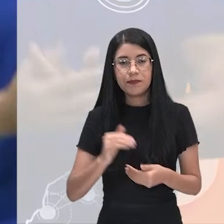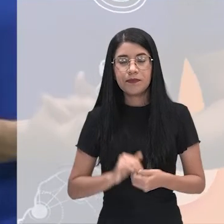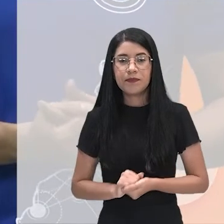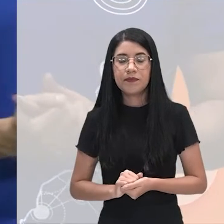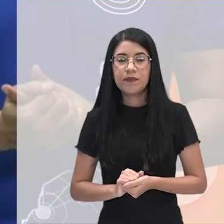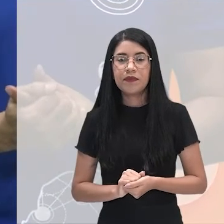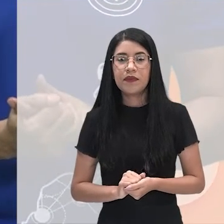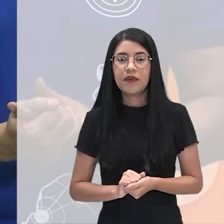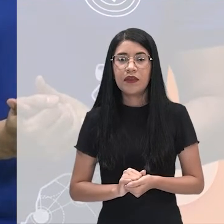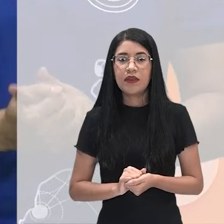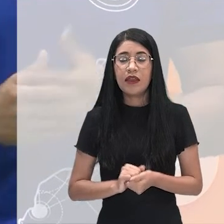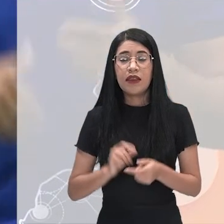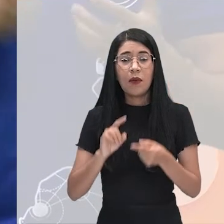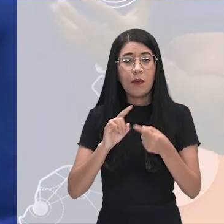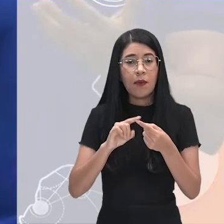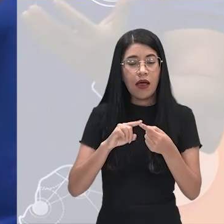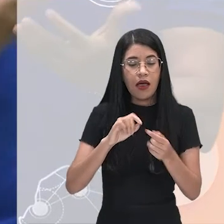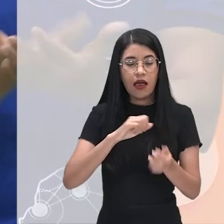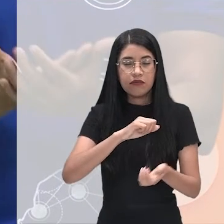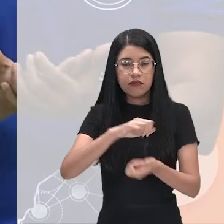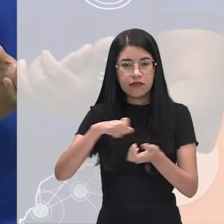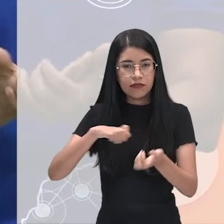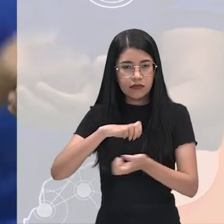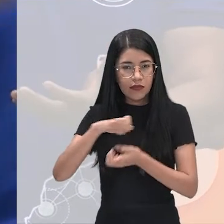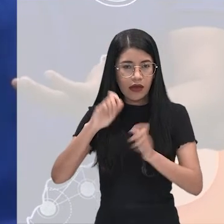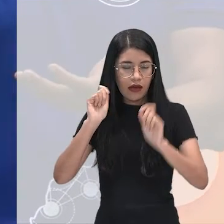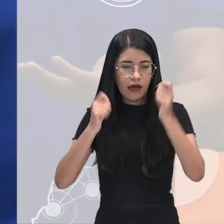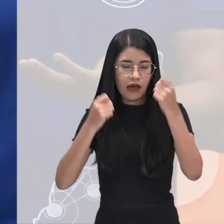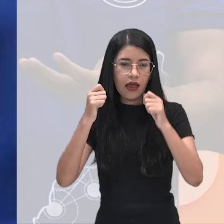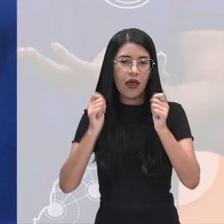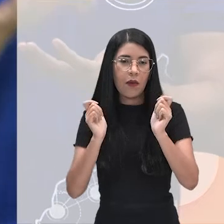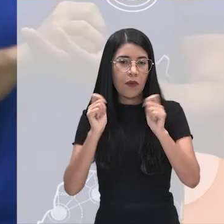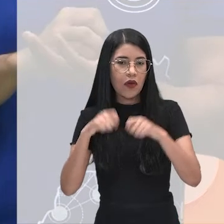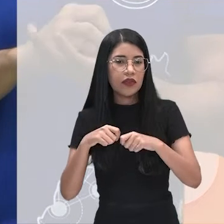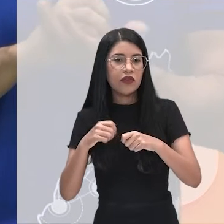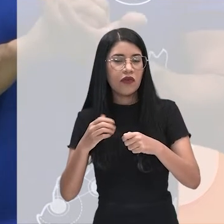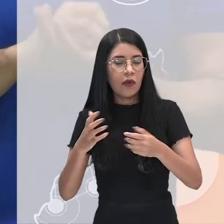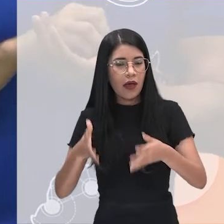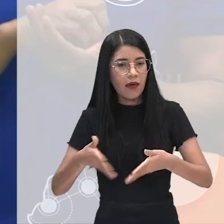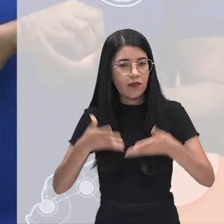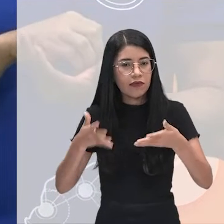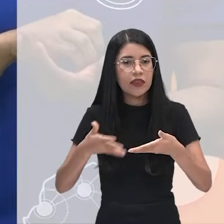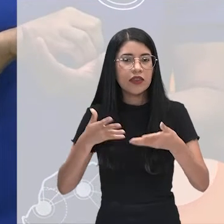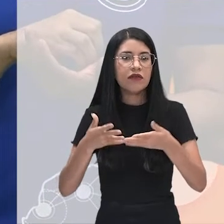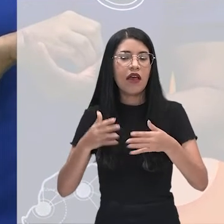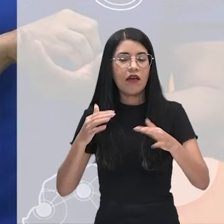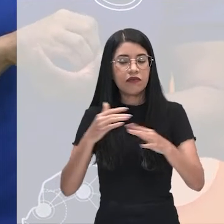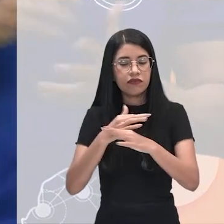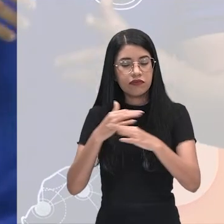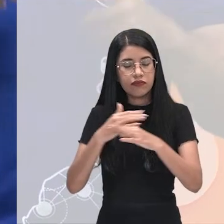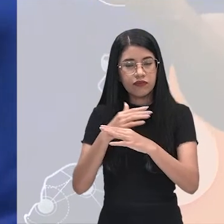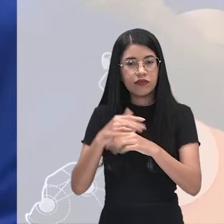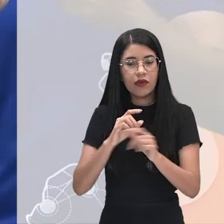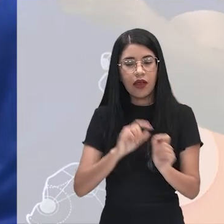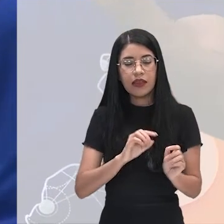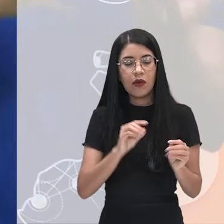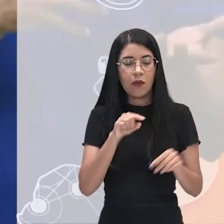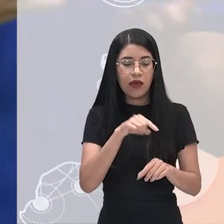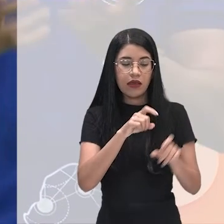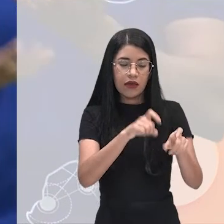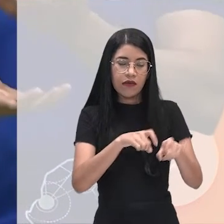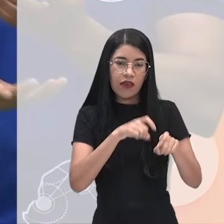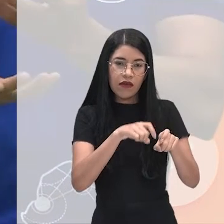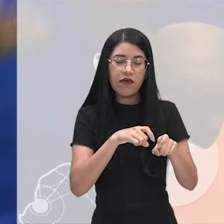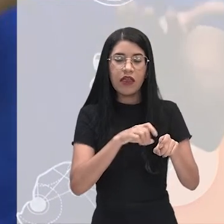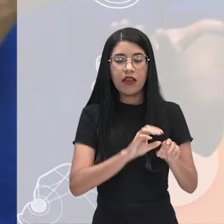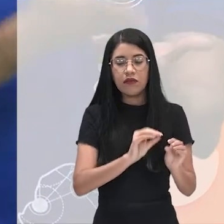a quantidade de produtos. Se aumentamos a quantidade de produtos, aumentamos também o consumo de recursos naturais, já que para